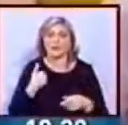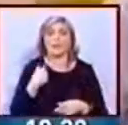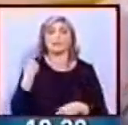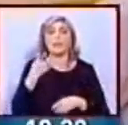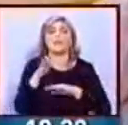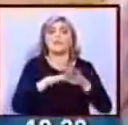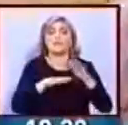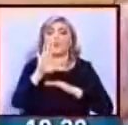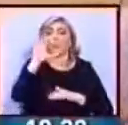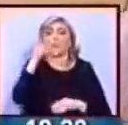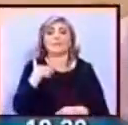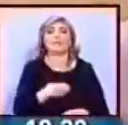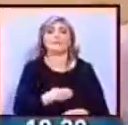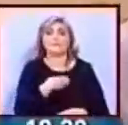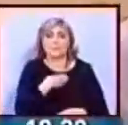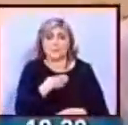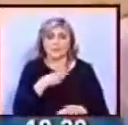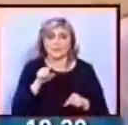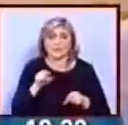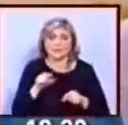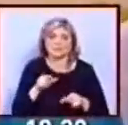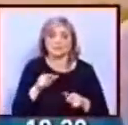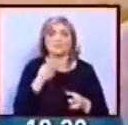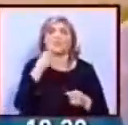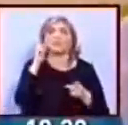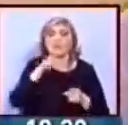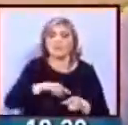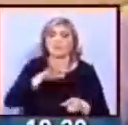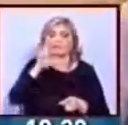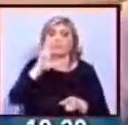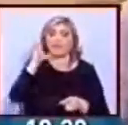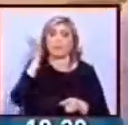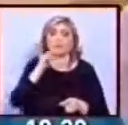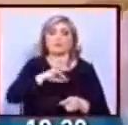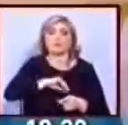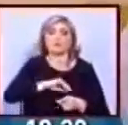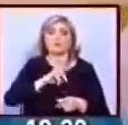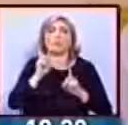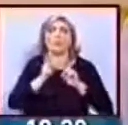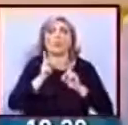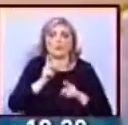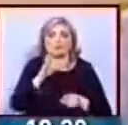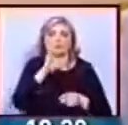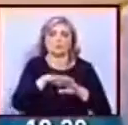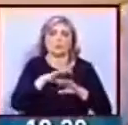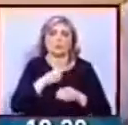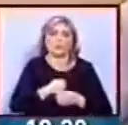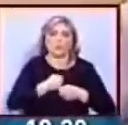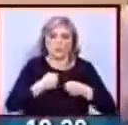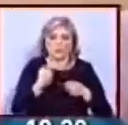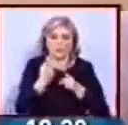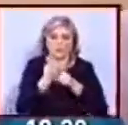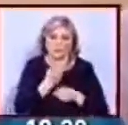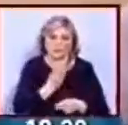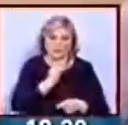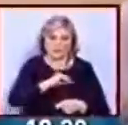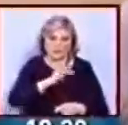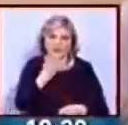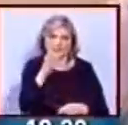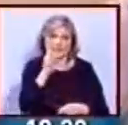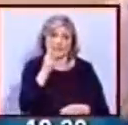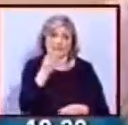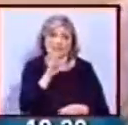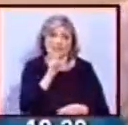fazer quando sentimos e o que é que acontece cá dentro. A gordura entra nas